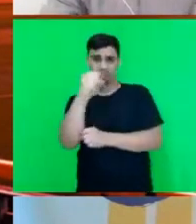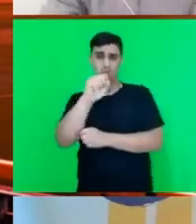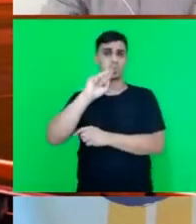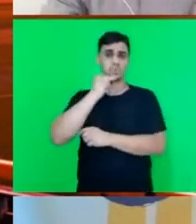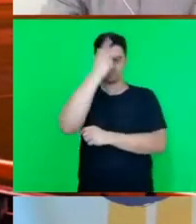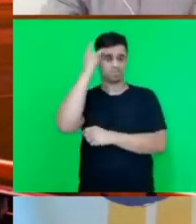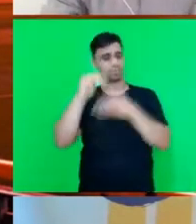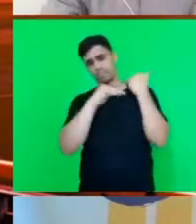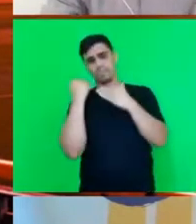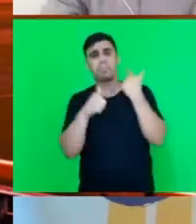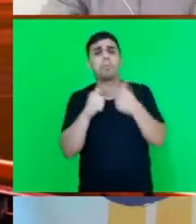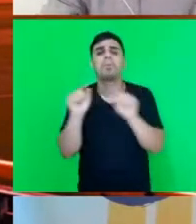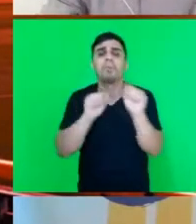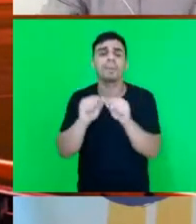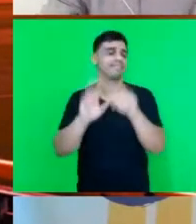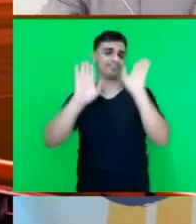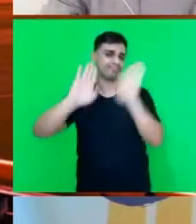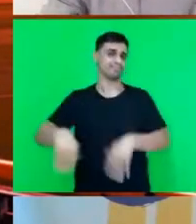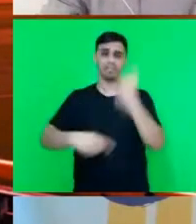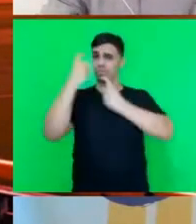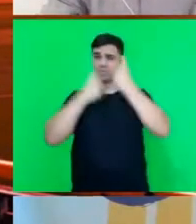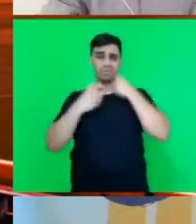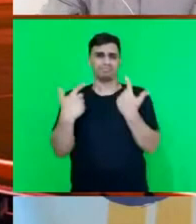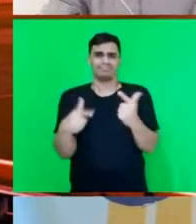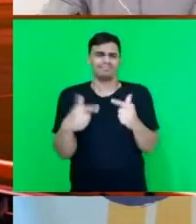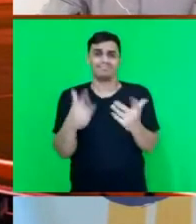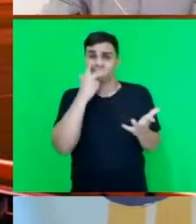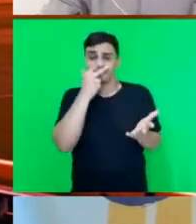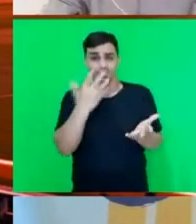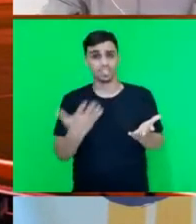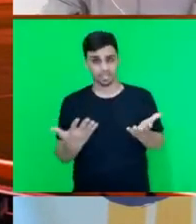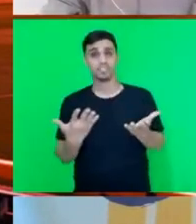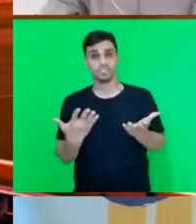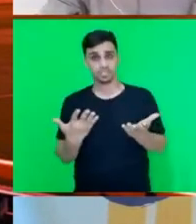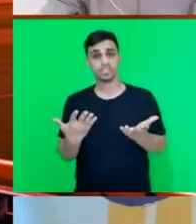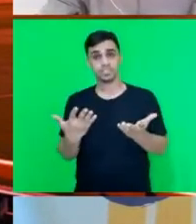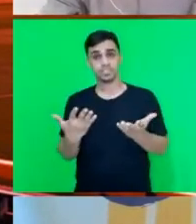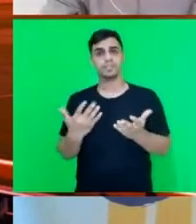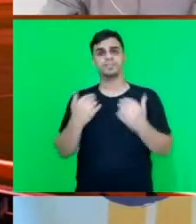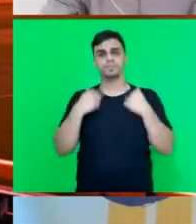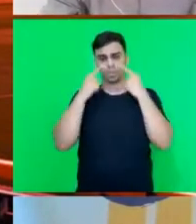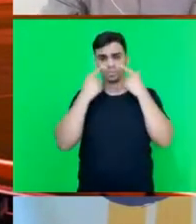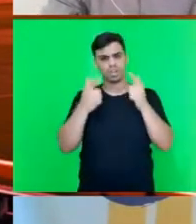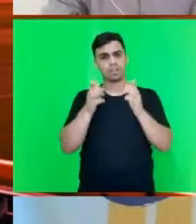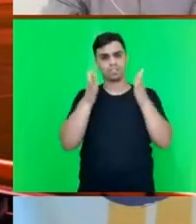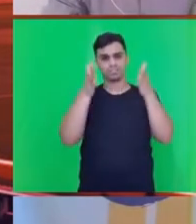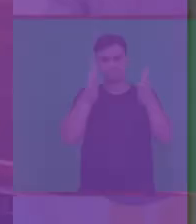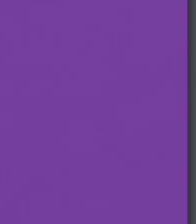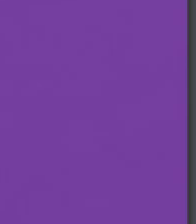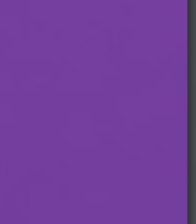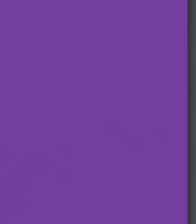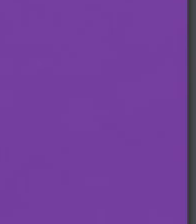O futebol volta. Você pode assistir a live quando e onde quiser. É só acessar o canal do CFP no YouTube.